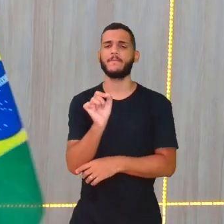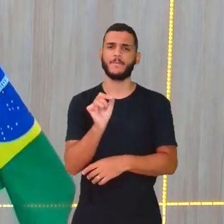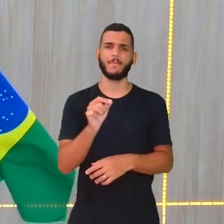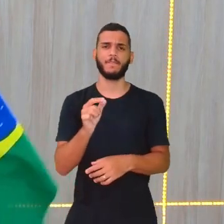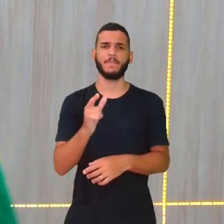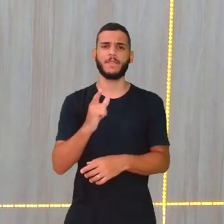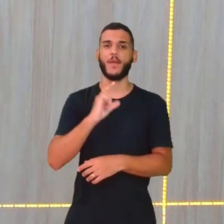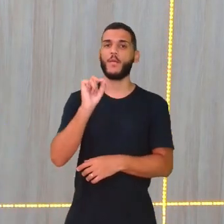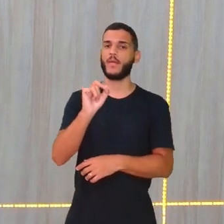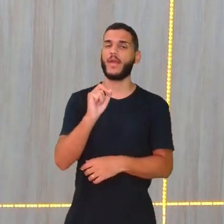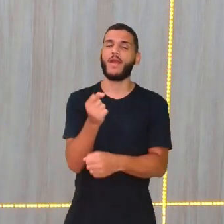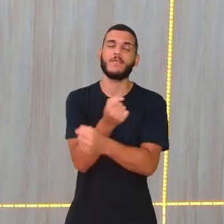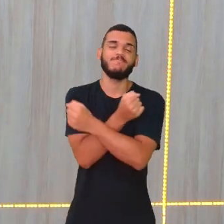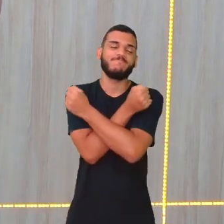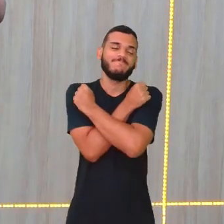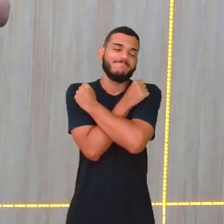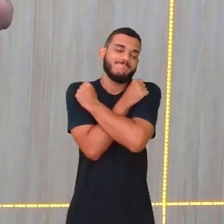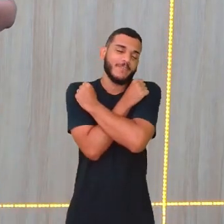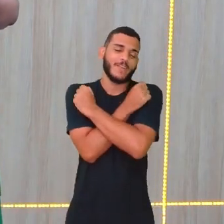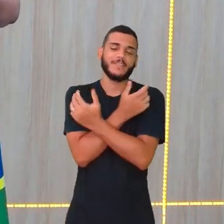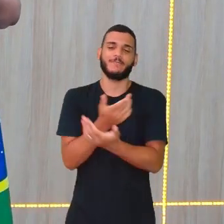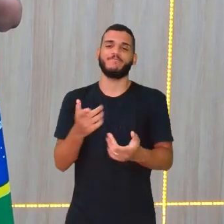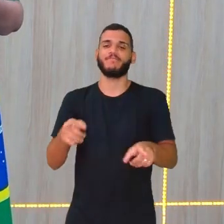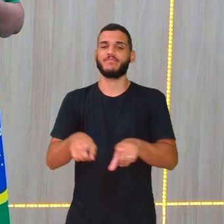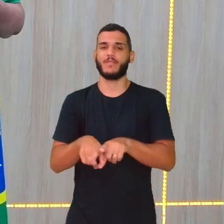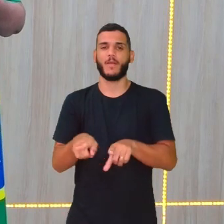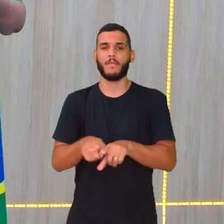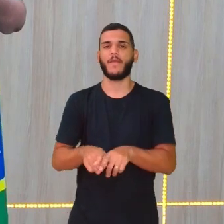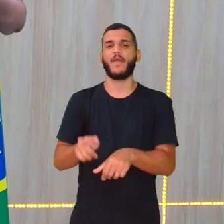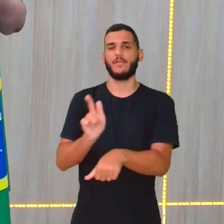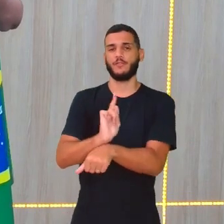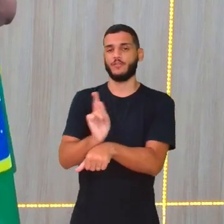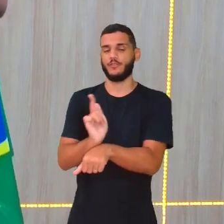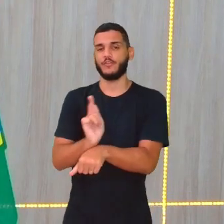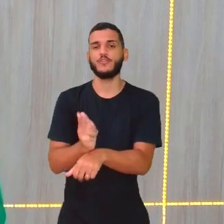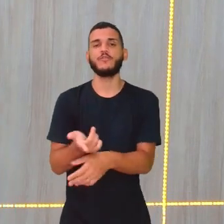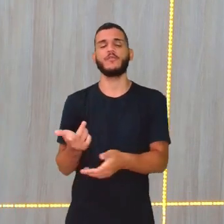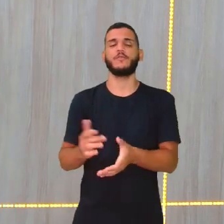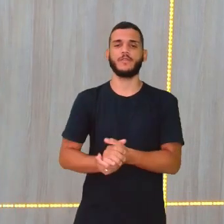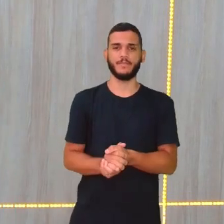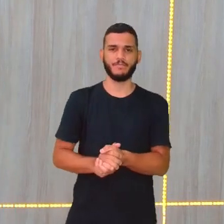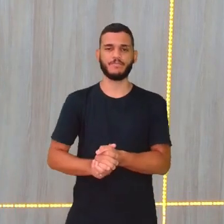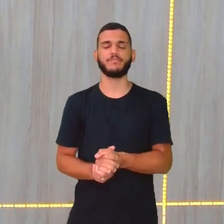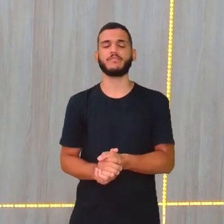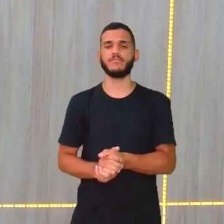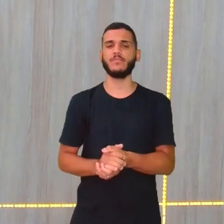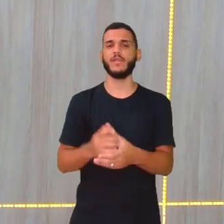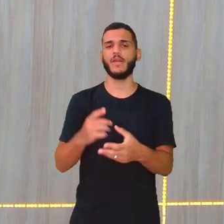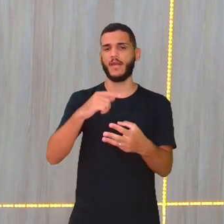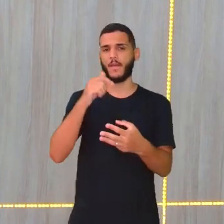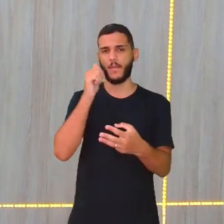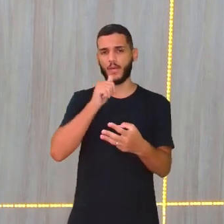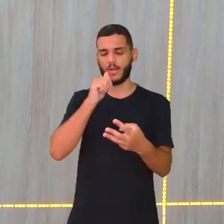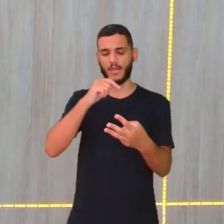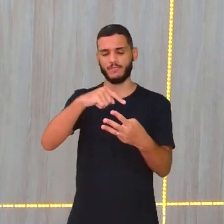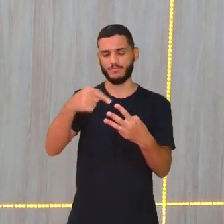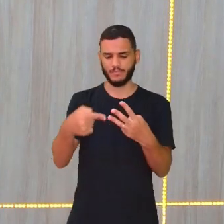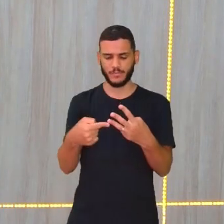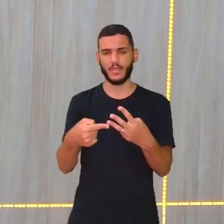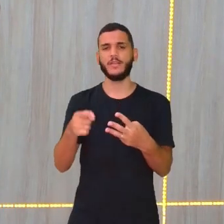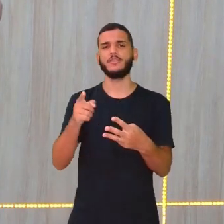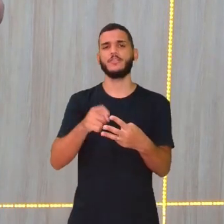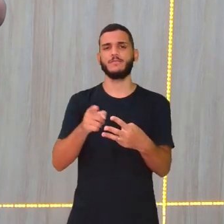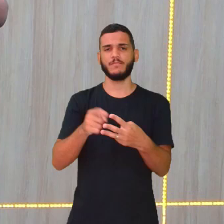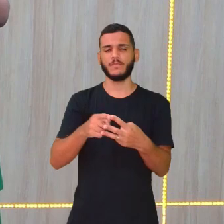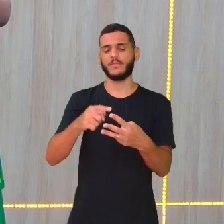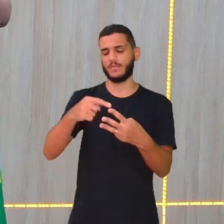um caloroso abraço para a gestora Juliana Pereira, Lígia Pereira e a multiplicadora Juliana